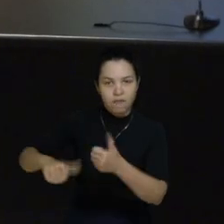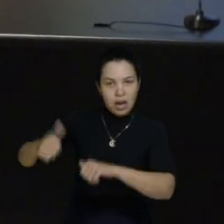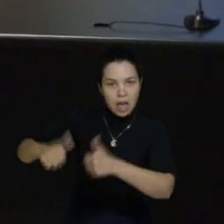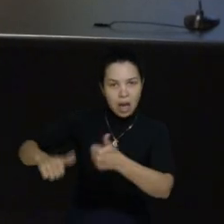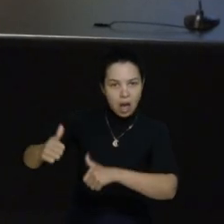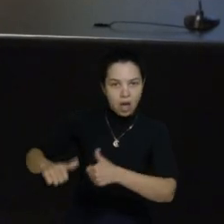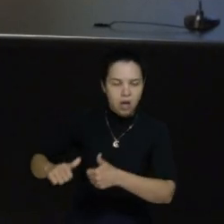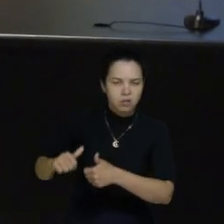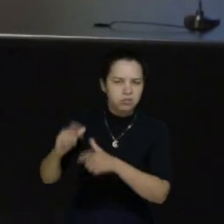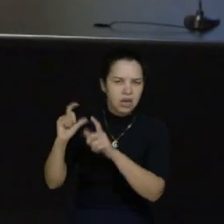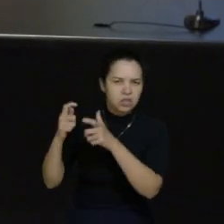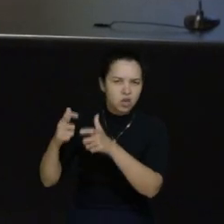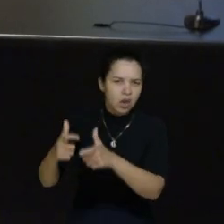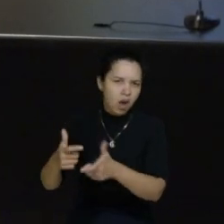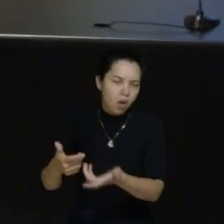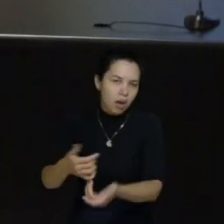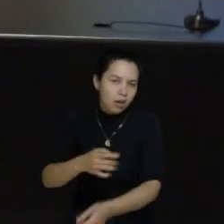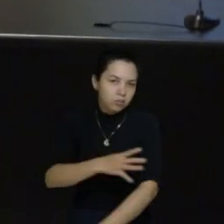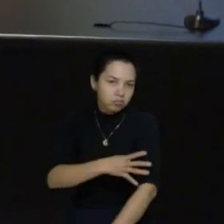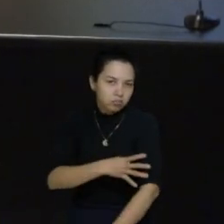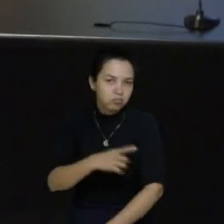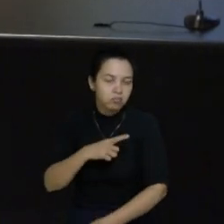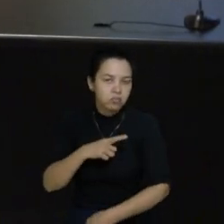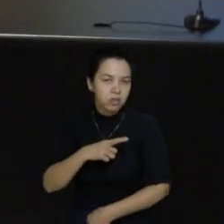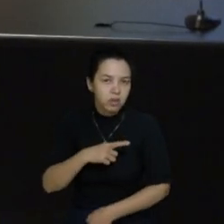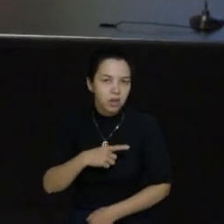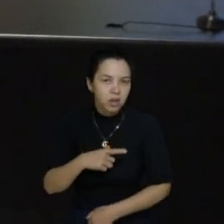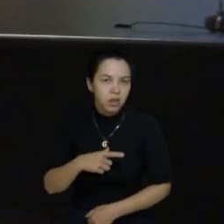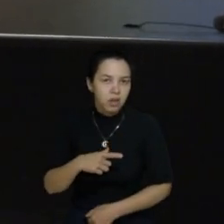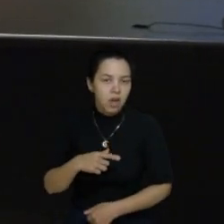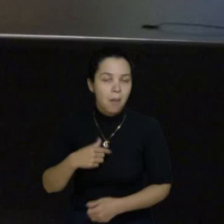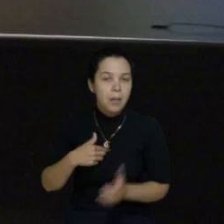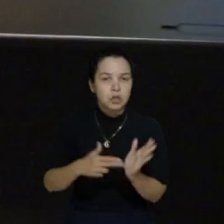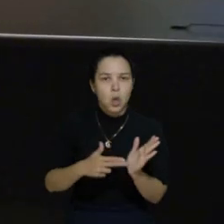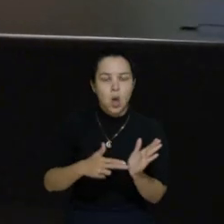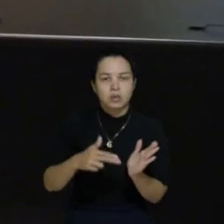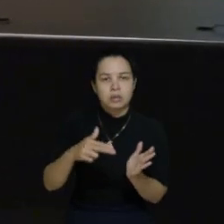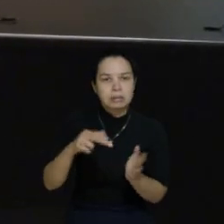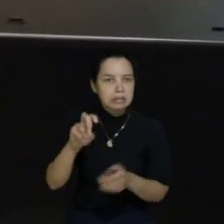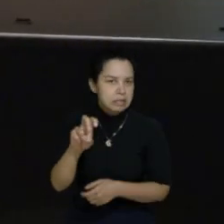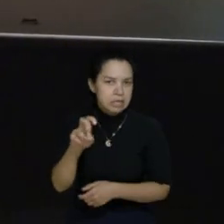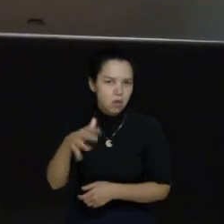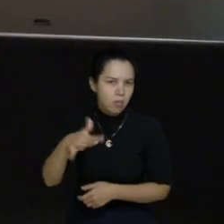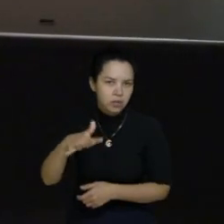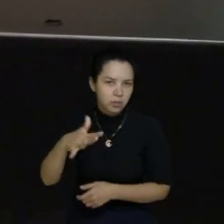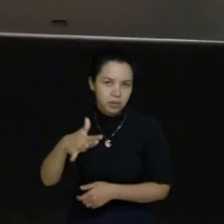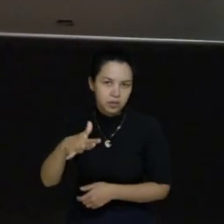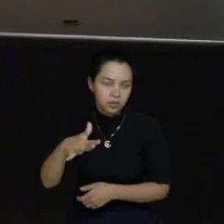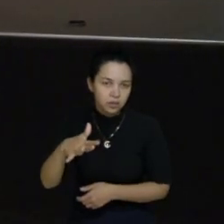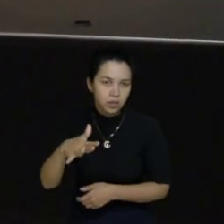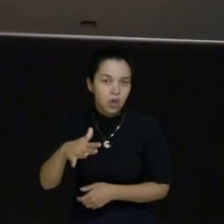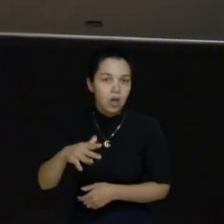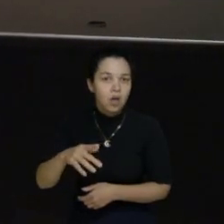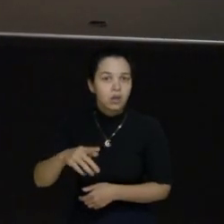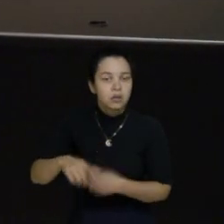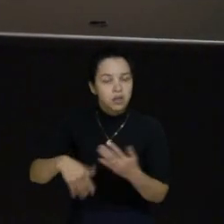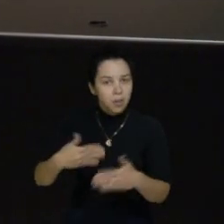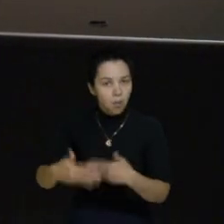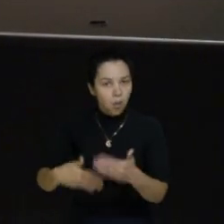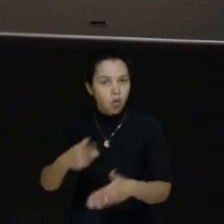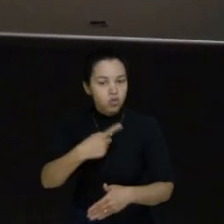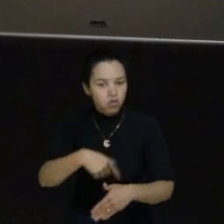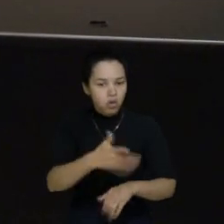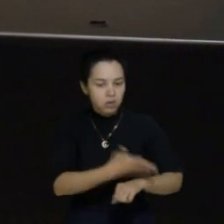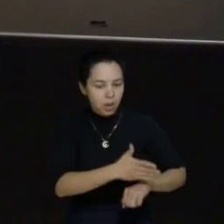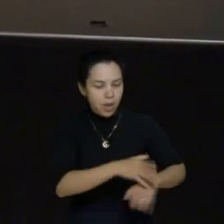quarto ano e com notas ao redor de cinco a professora depois que a gente fez a formação e tal